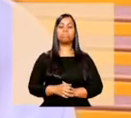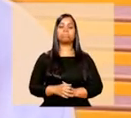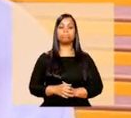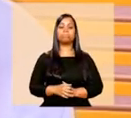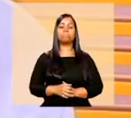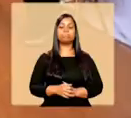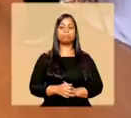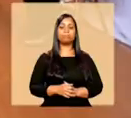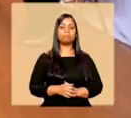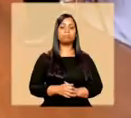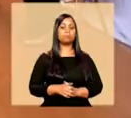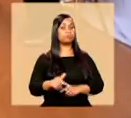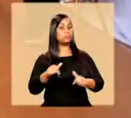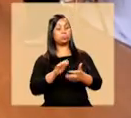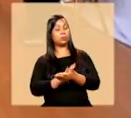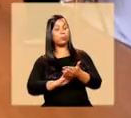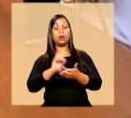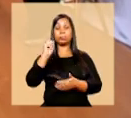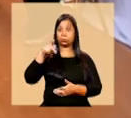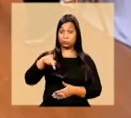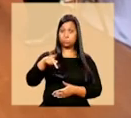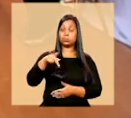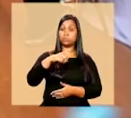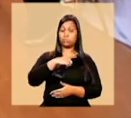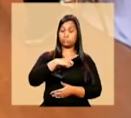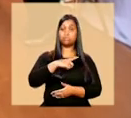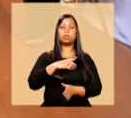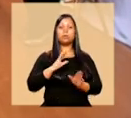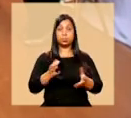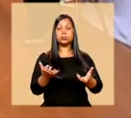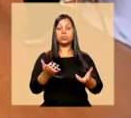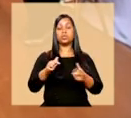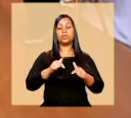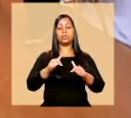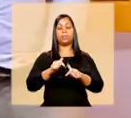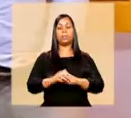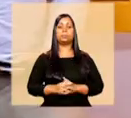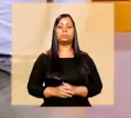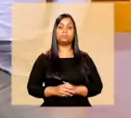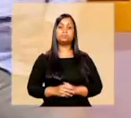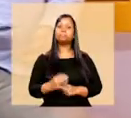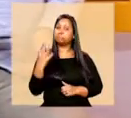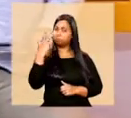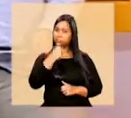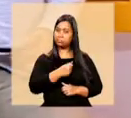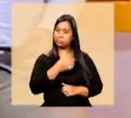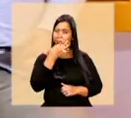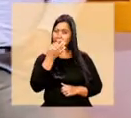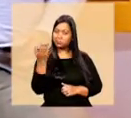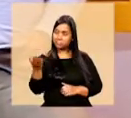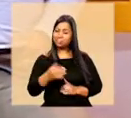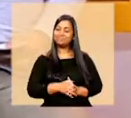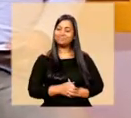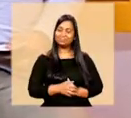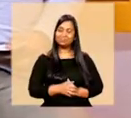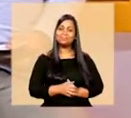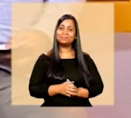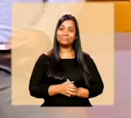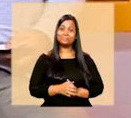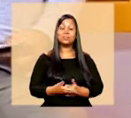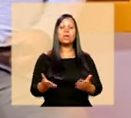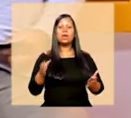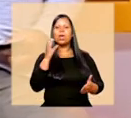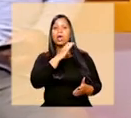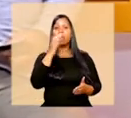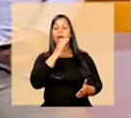100% mesmo. Não trabalho porque eu sou aposentado, certo? Mas gostaria de trabalhar. Vivian, belíssimo relato, né? Inspirador, Matheus.